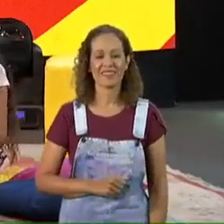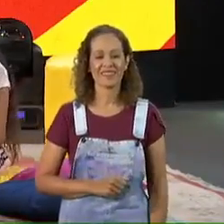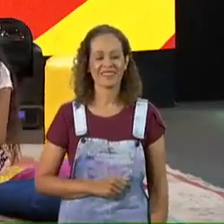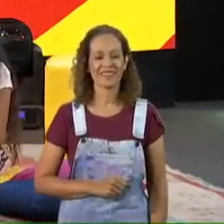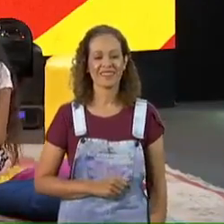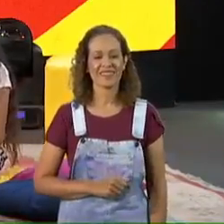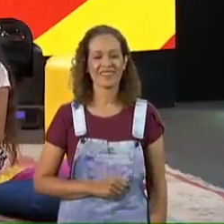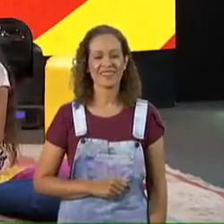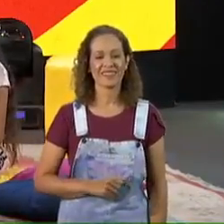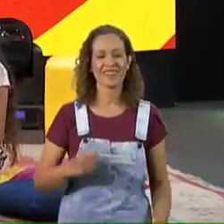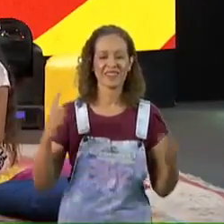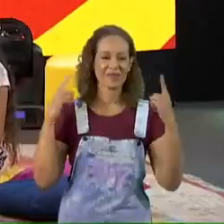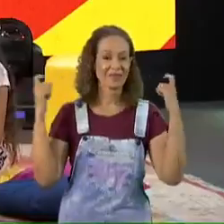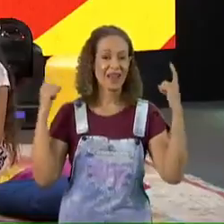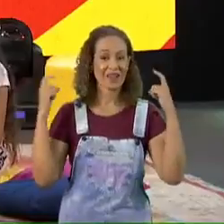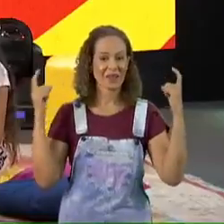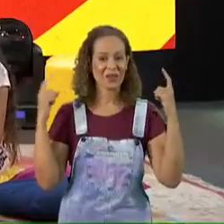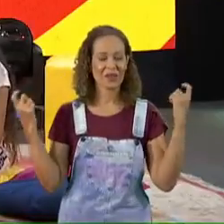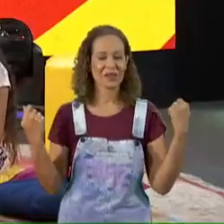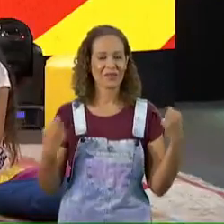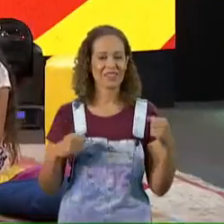fazer o barulho do cavalo lá.